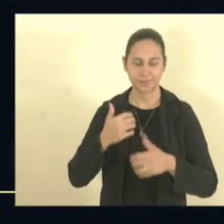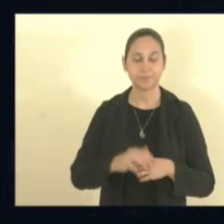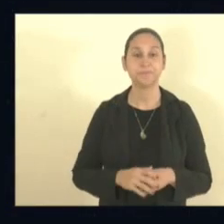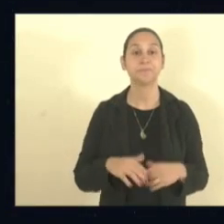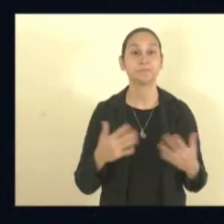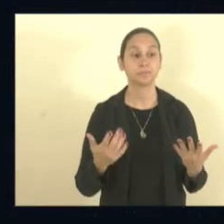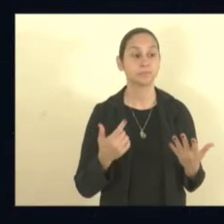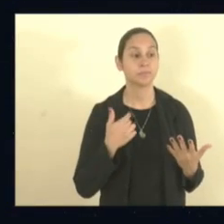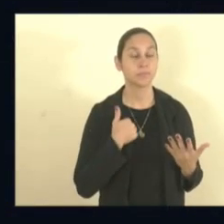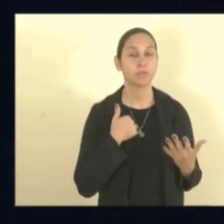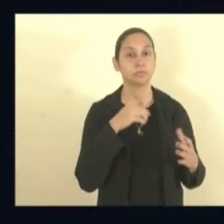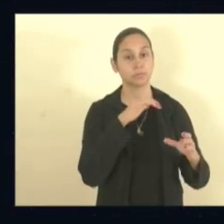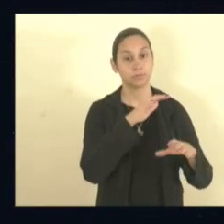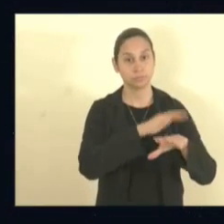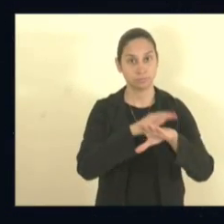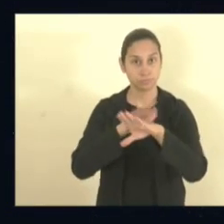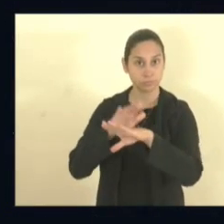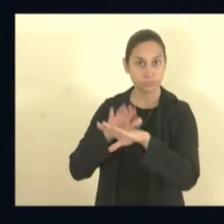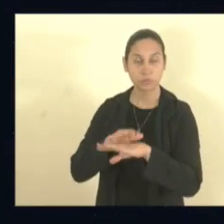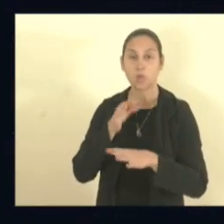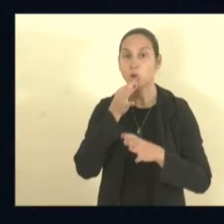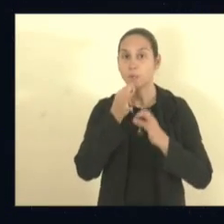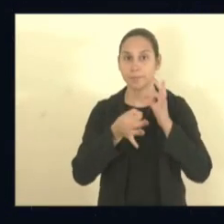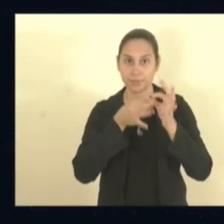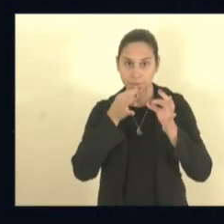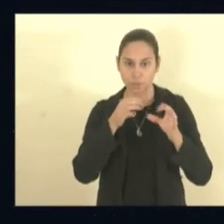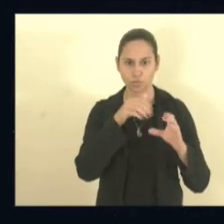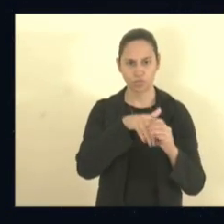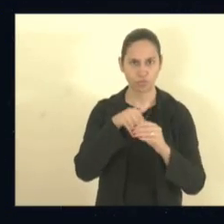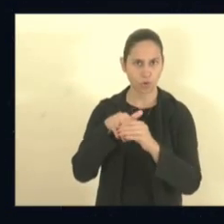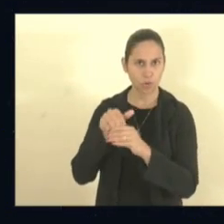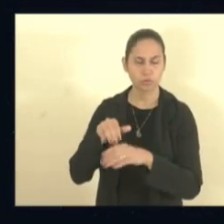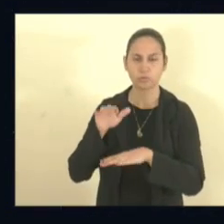um tem a sua opinião, o seu voto.